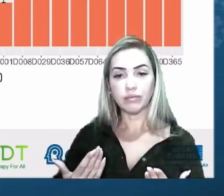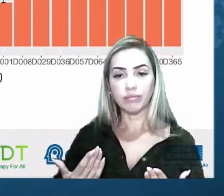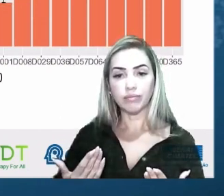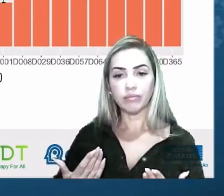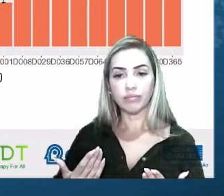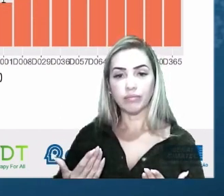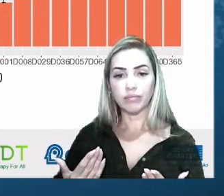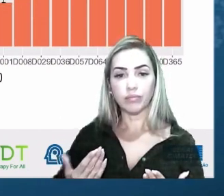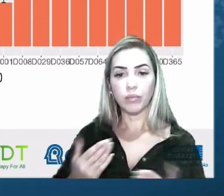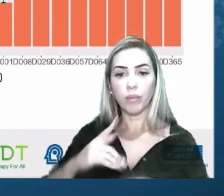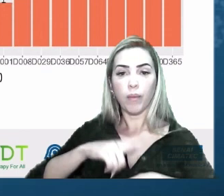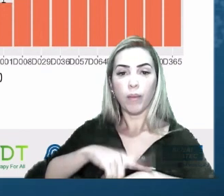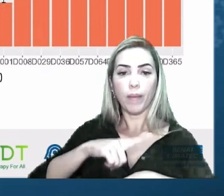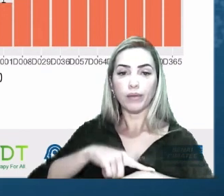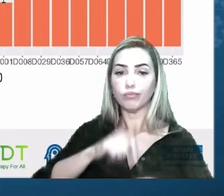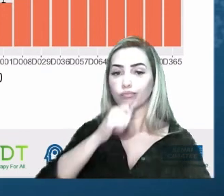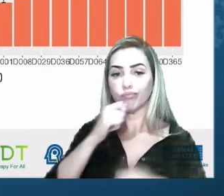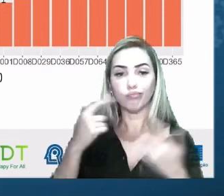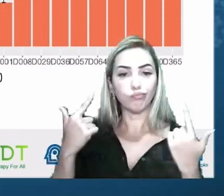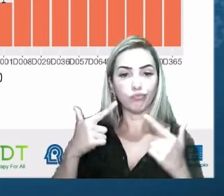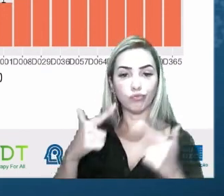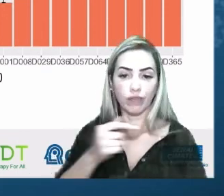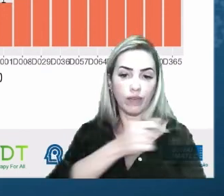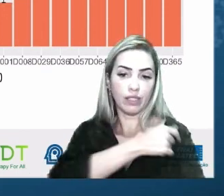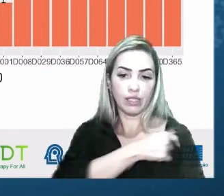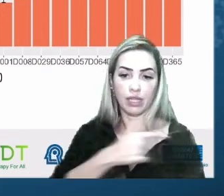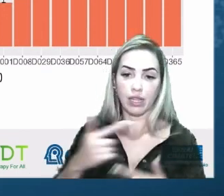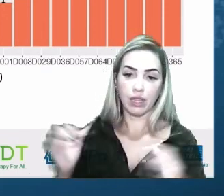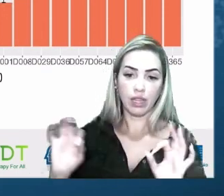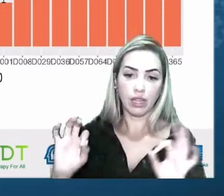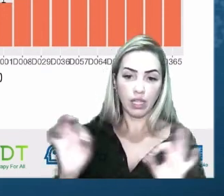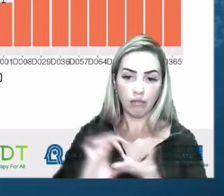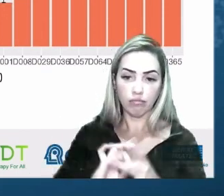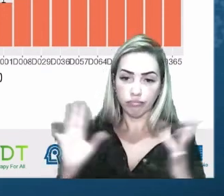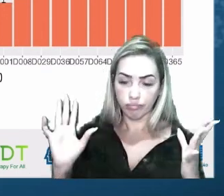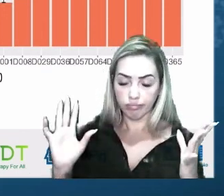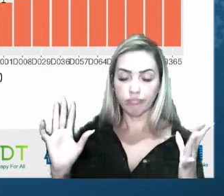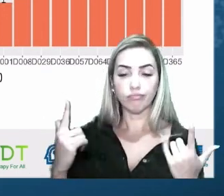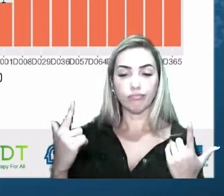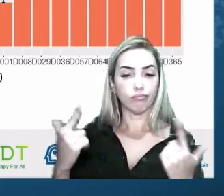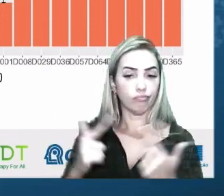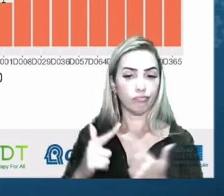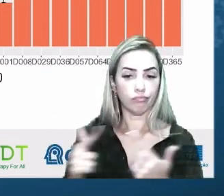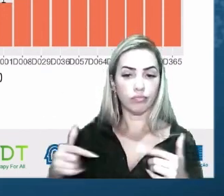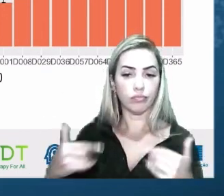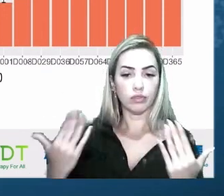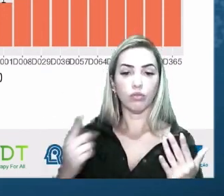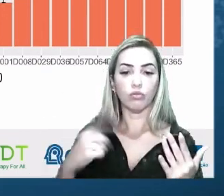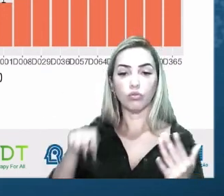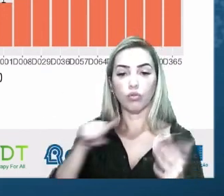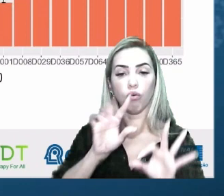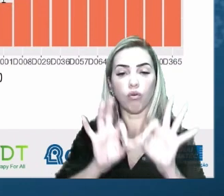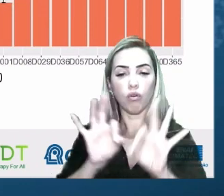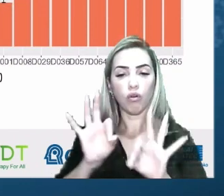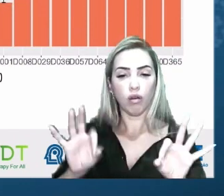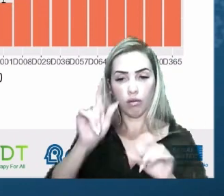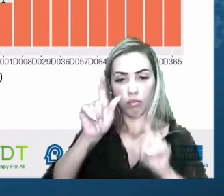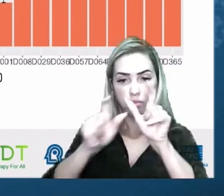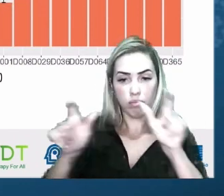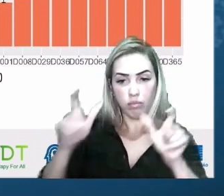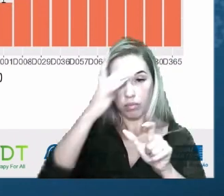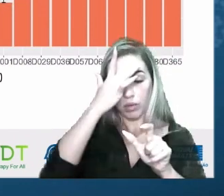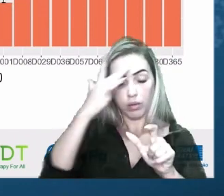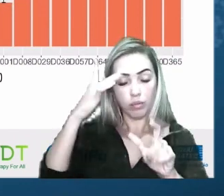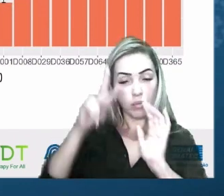num momento em que não tinha vacinas ainda disponíveis. Então, foi desenhado para pessoas que não tinham